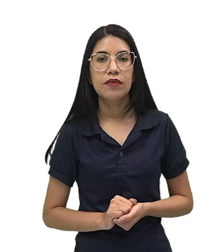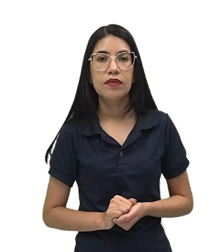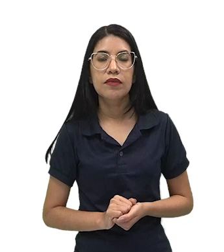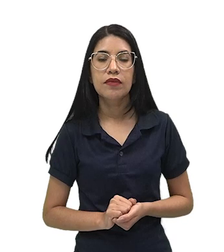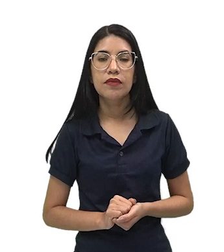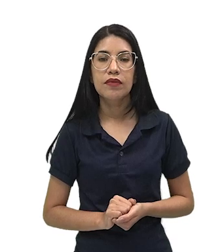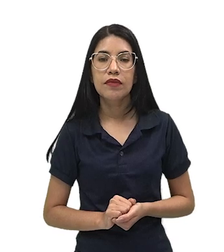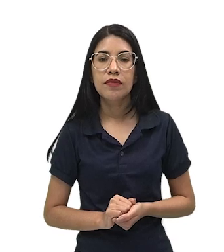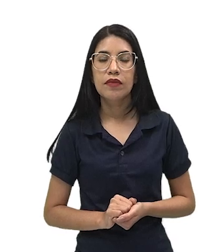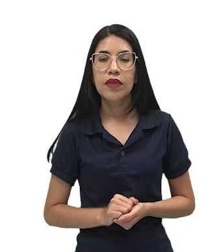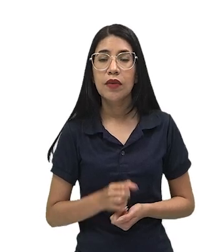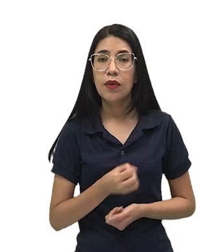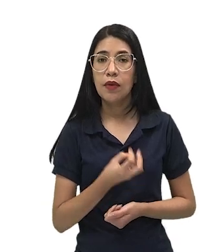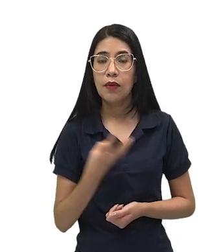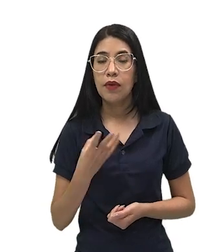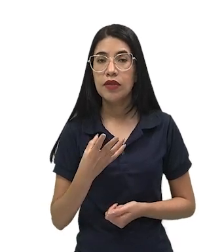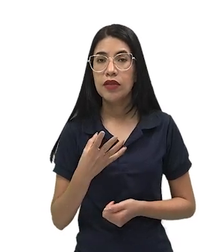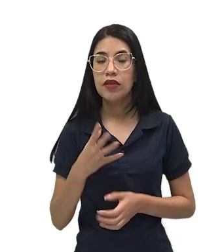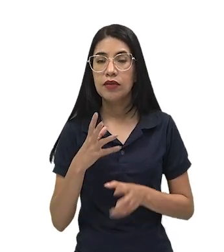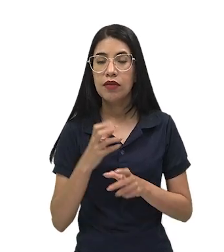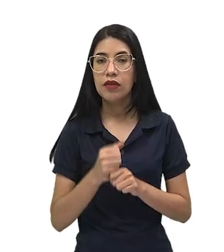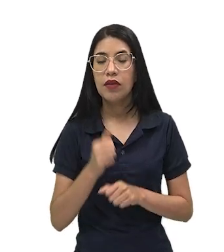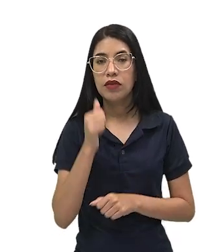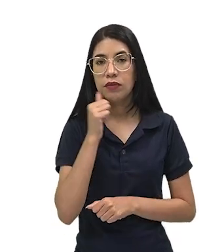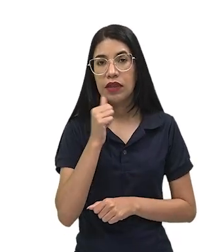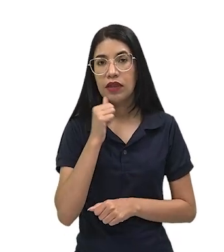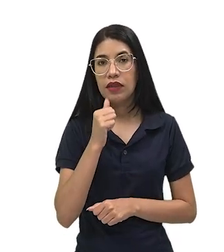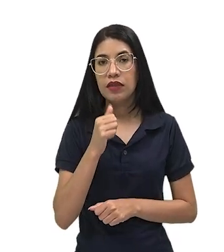Beleza, então olha o número de meninas, 18.